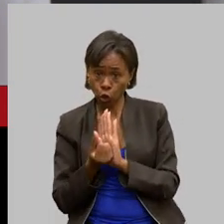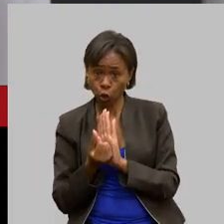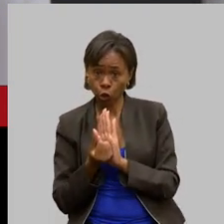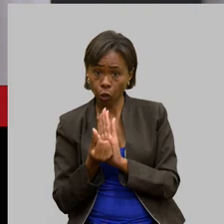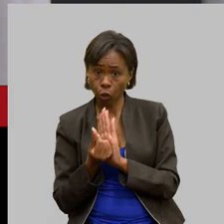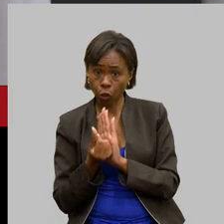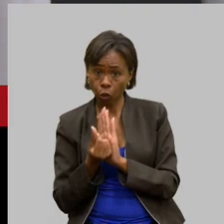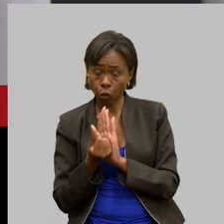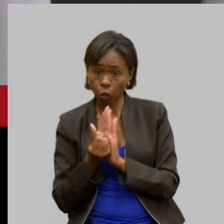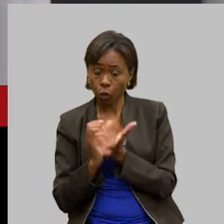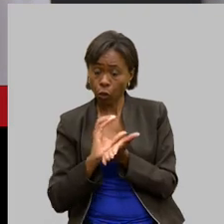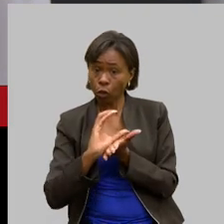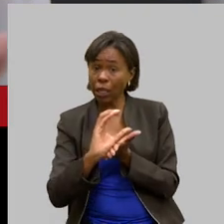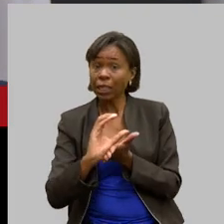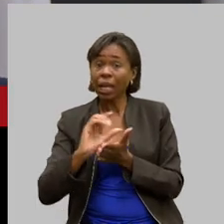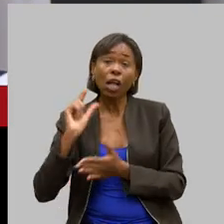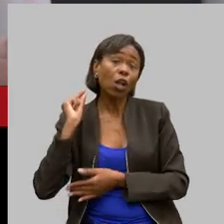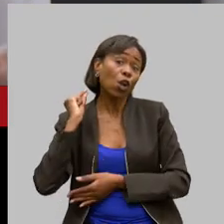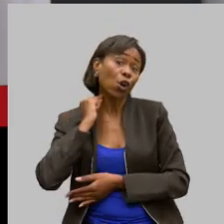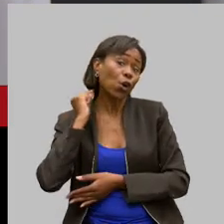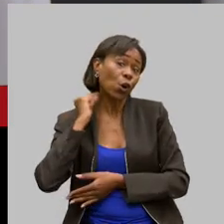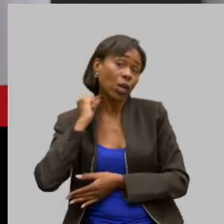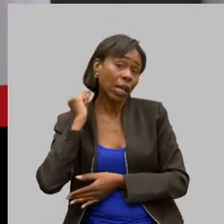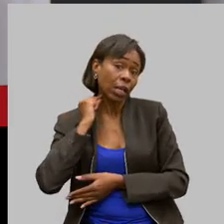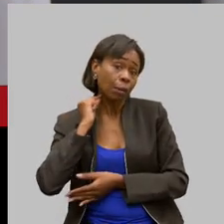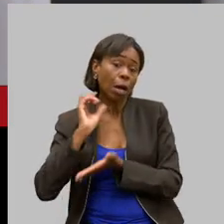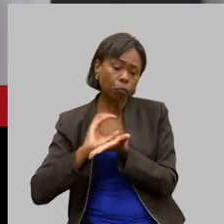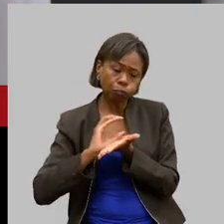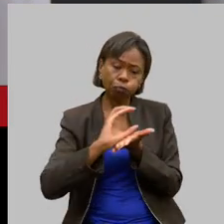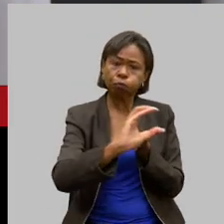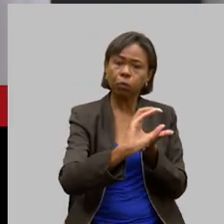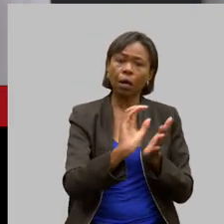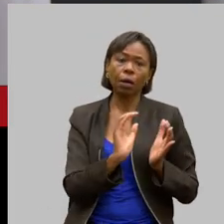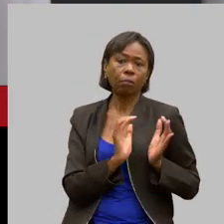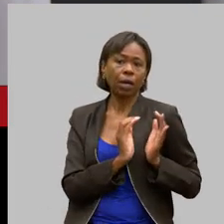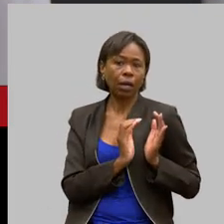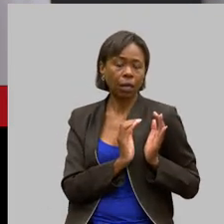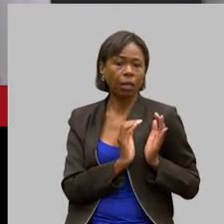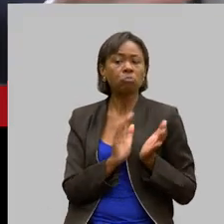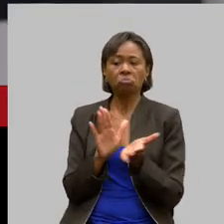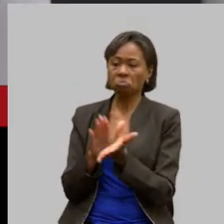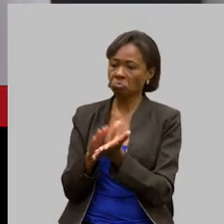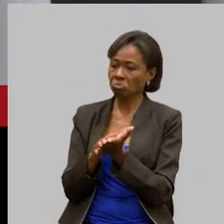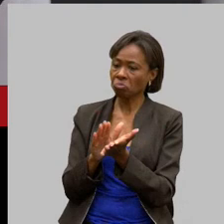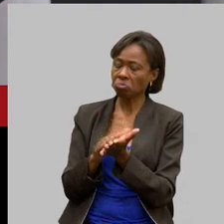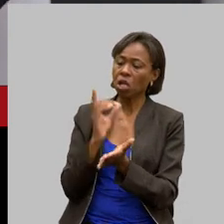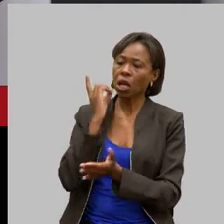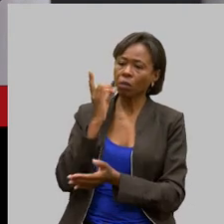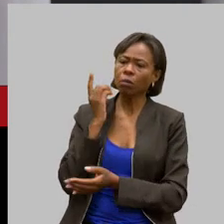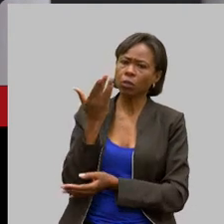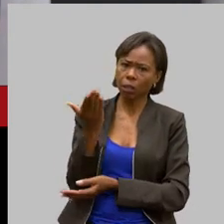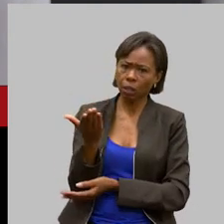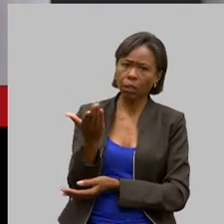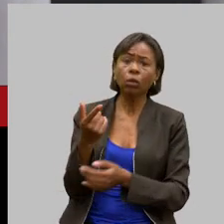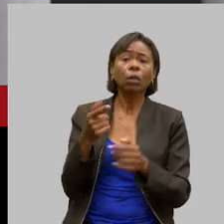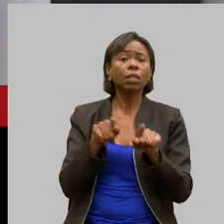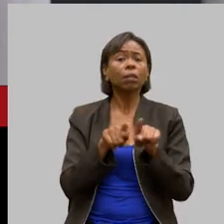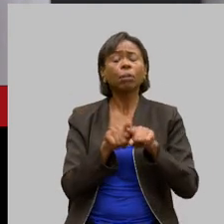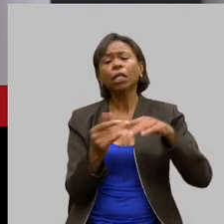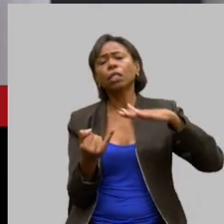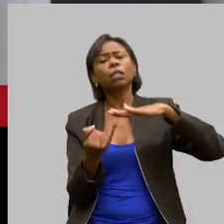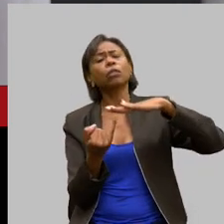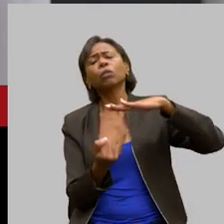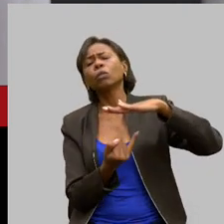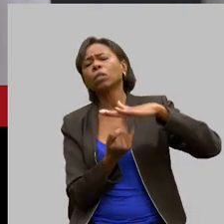passar paz a paz Parabéns deputado Dr Mauro e as nossas instituições dos autistas